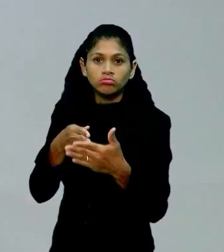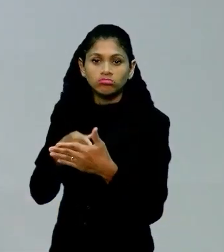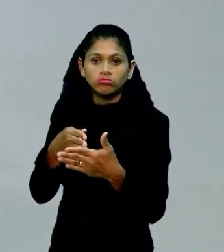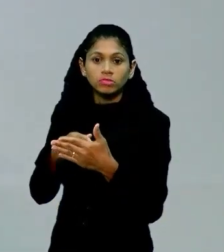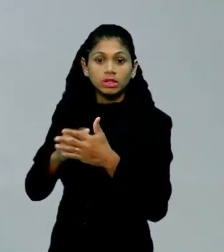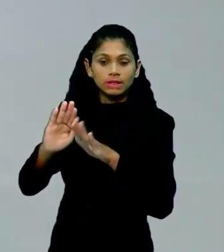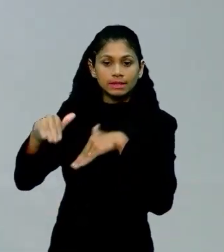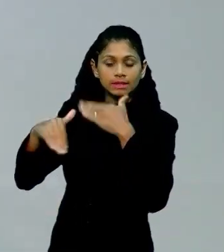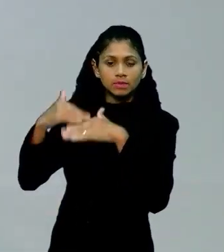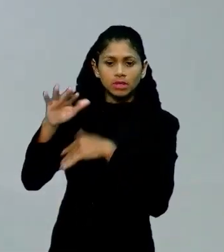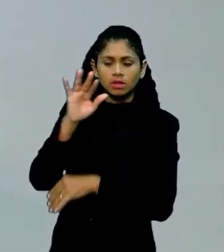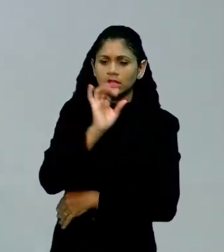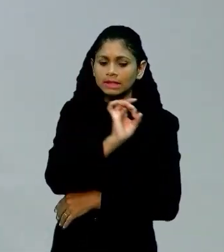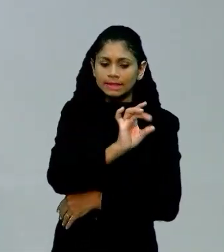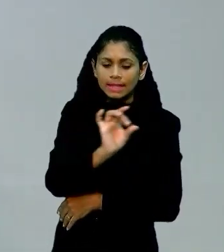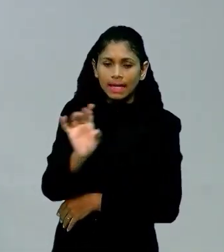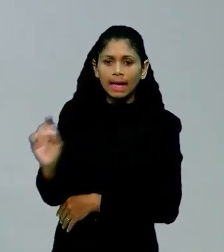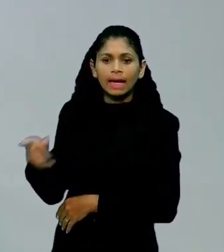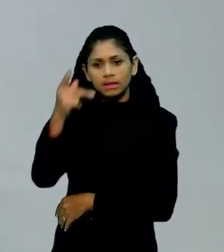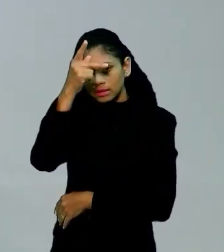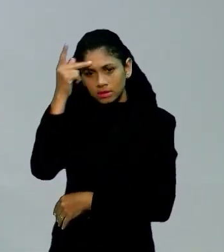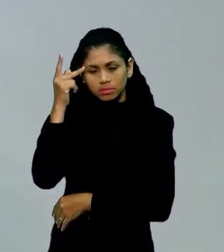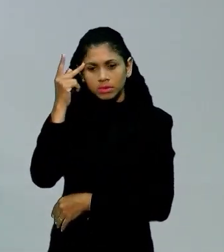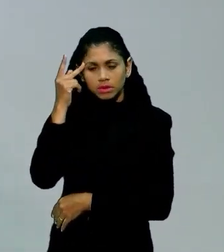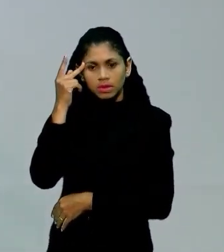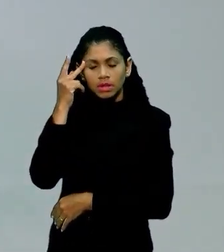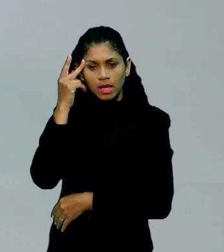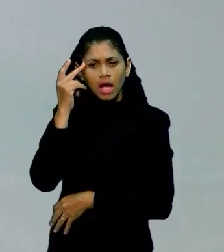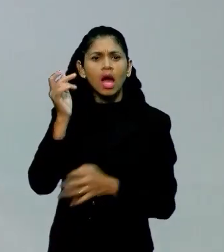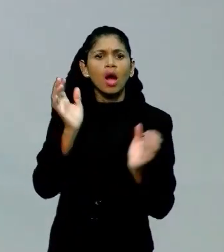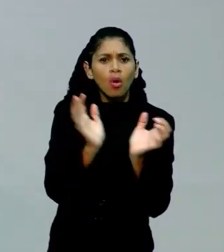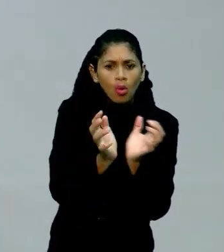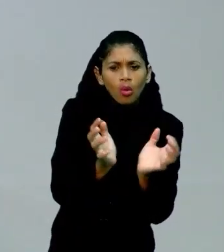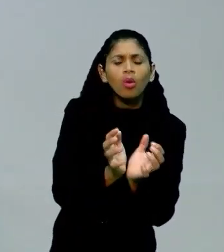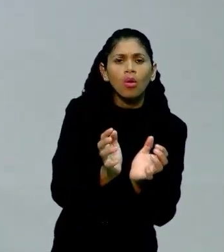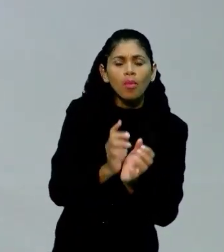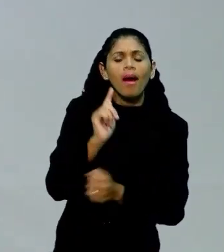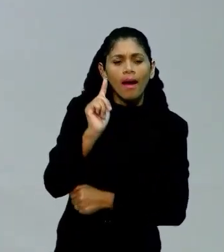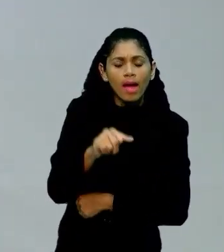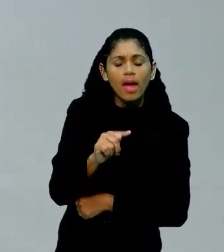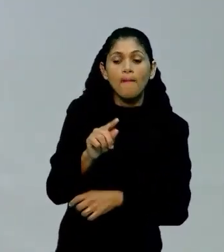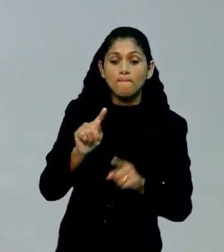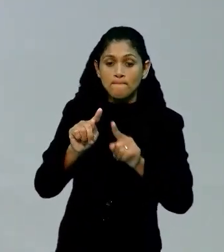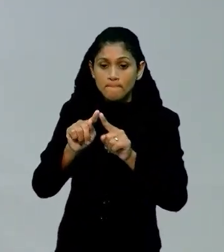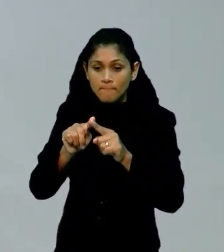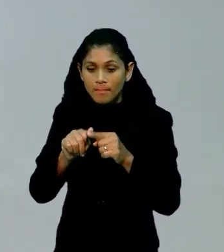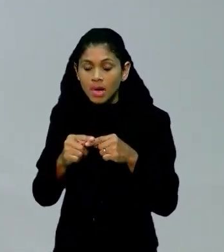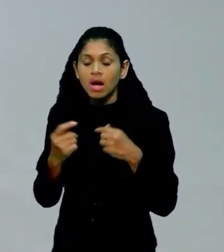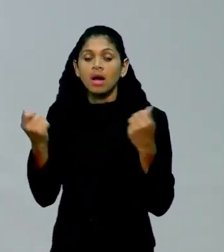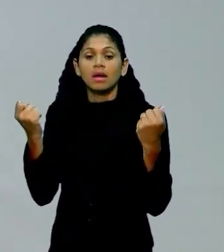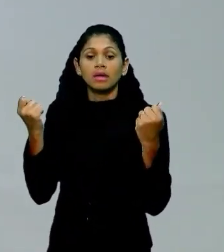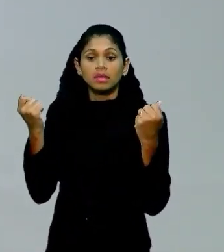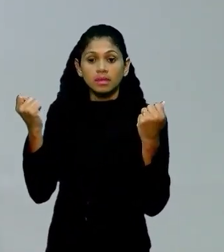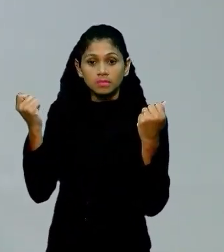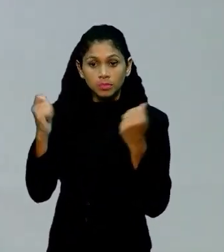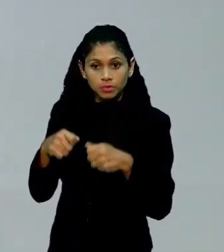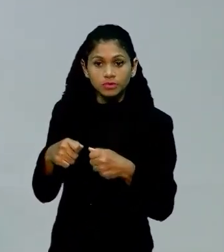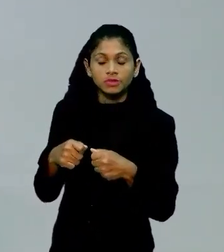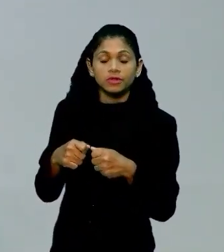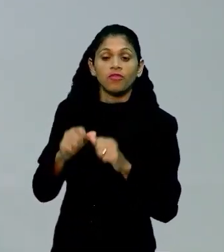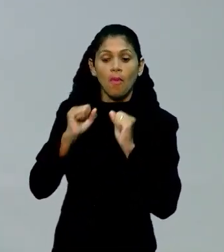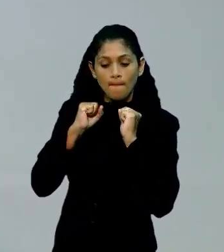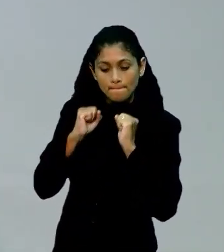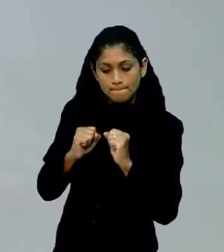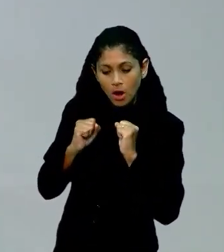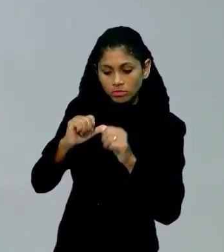indivíduos entender que é uma prática coletiva mas que eu posso adaptar porque nem todo mundo é igual cada um